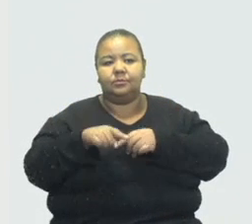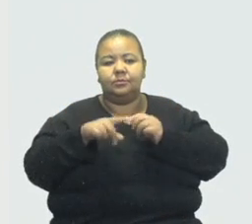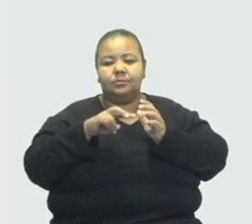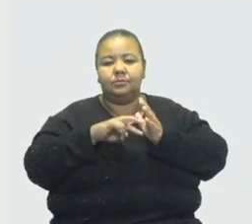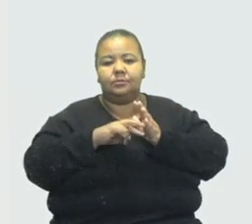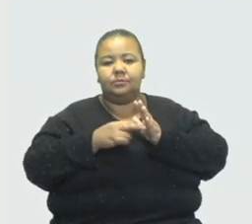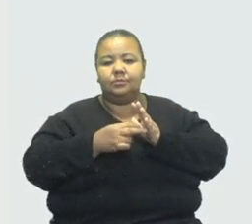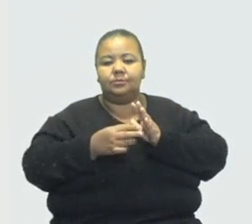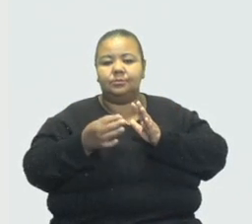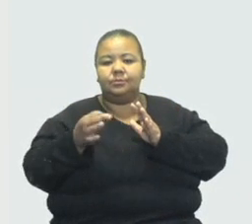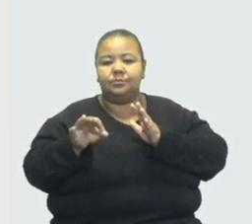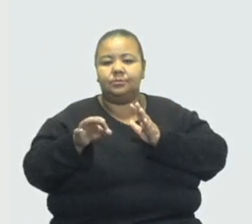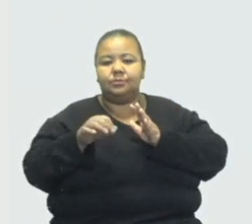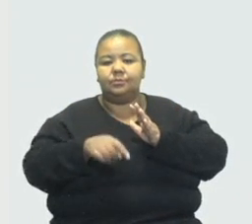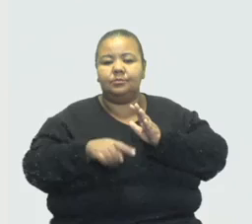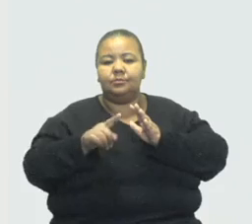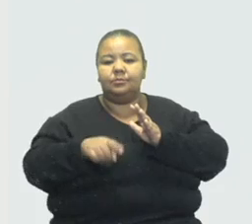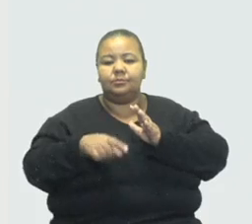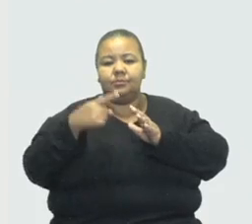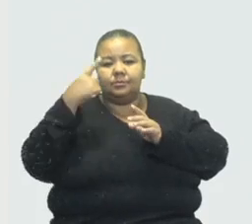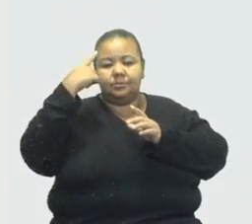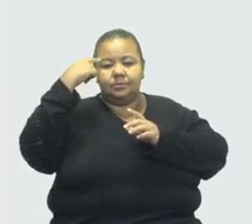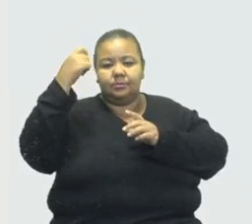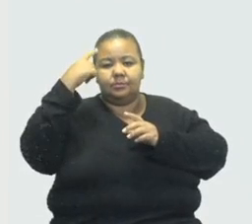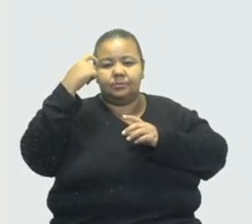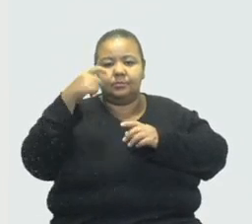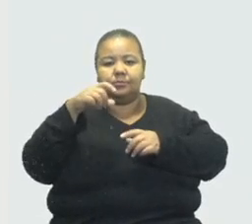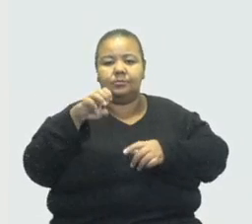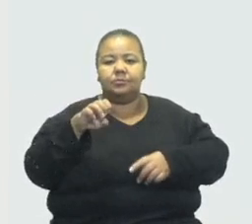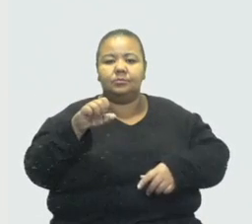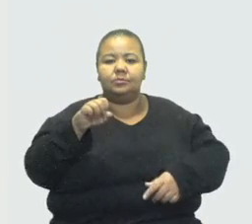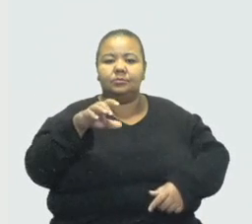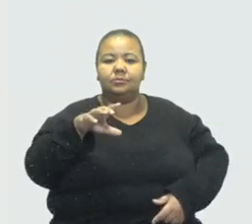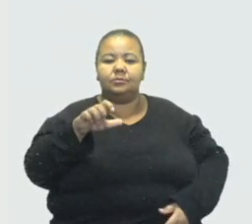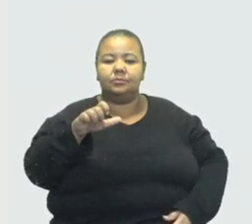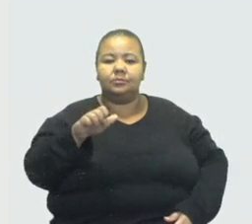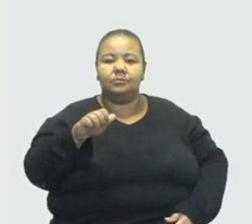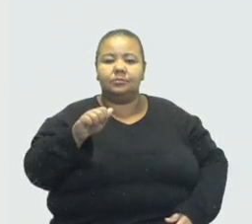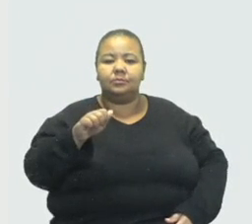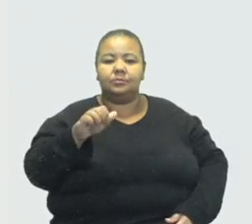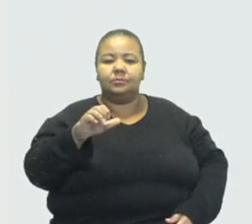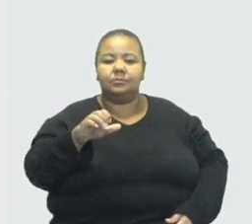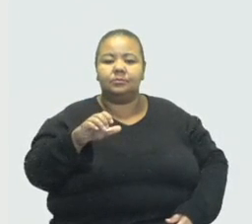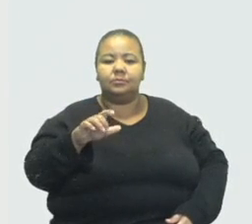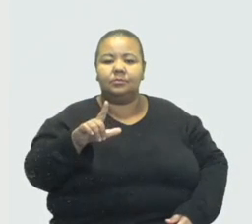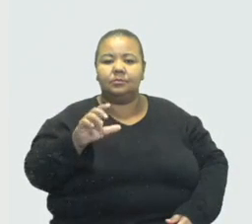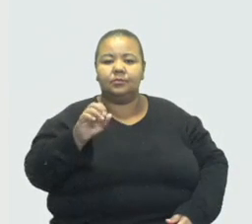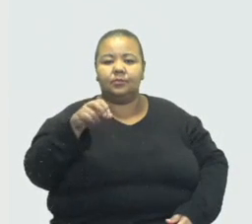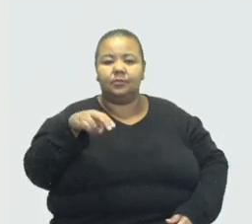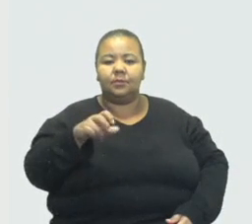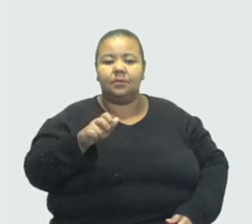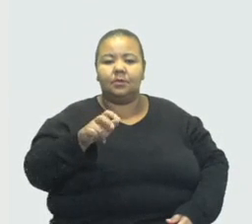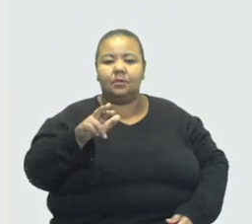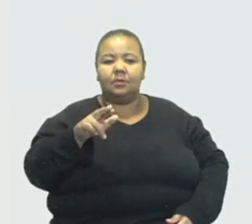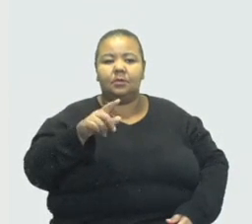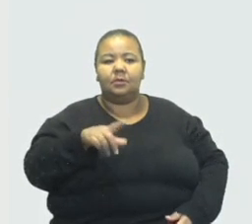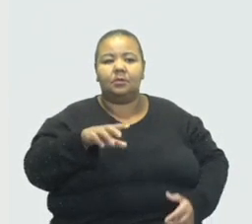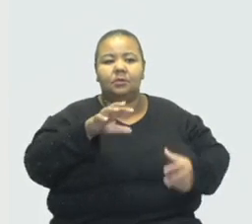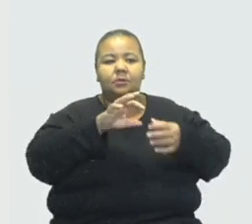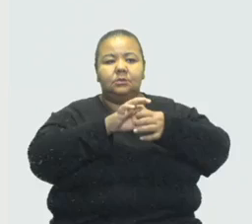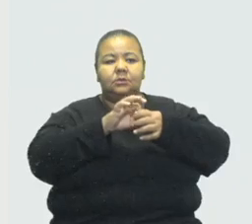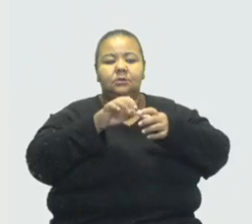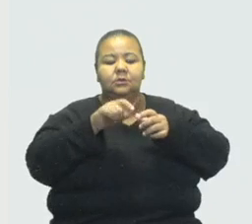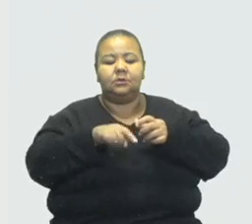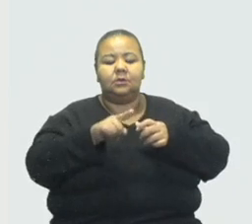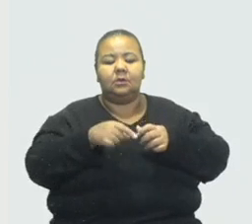ideia, certo? A ideia de escalonar essa nossa matriz é justamente essa, de deixar aqui nossos